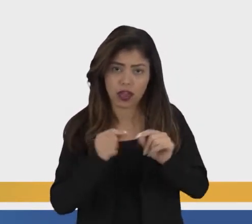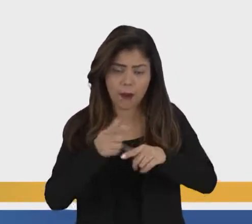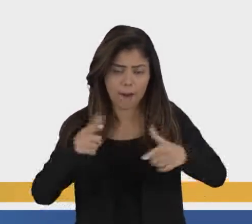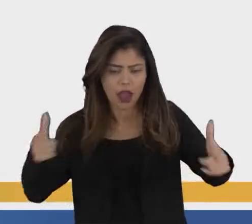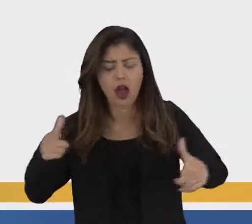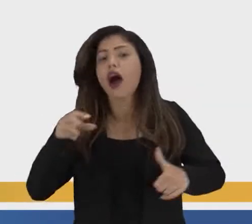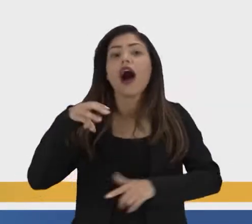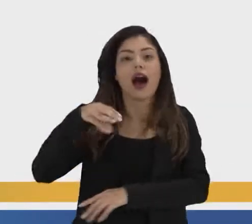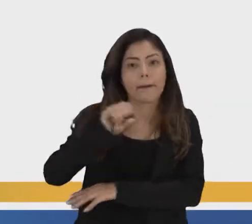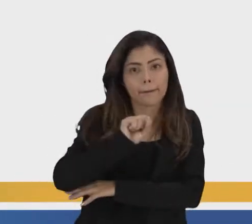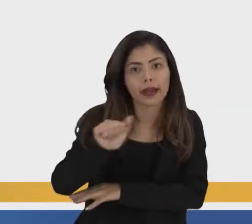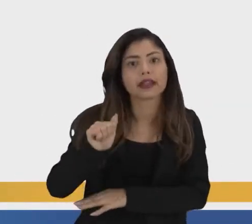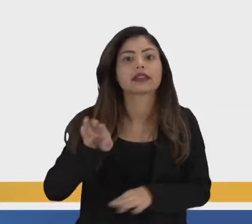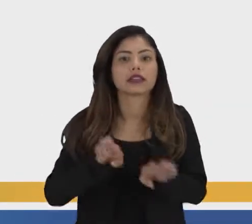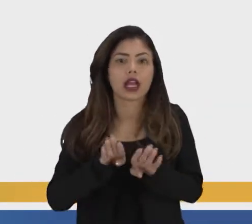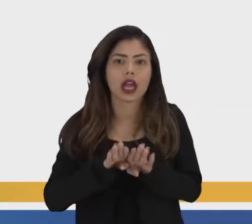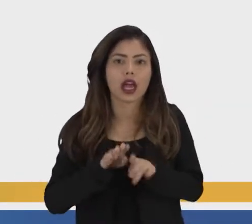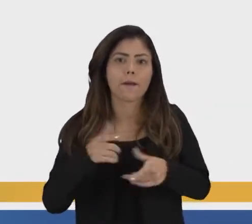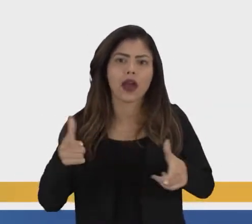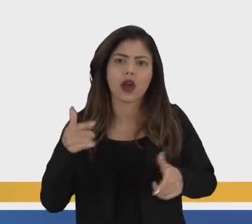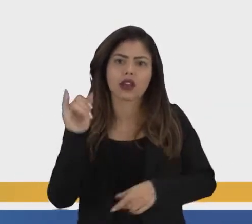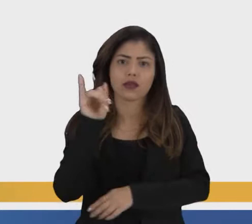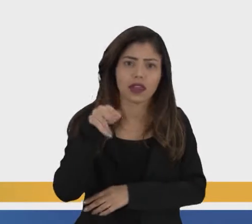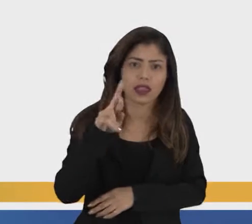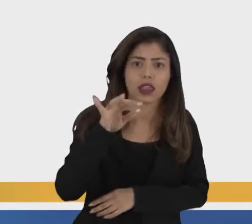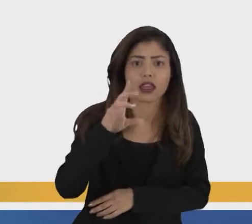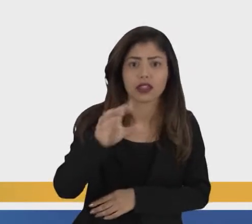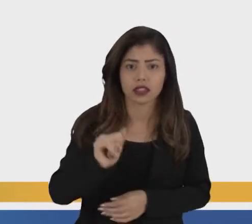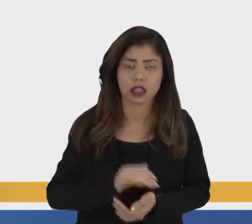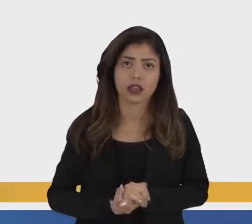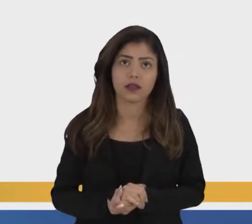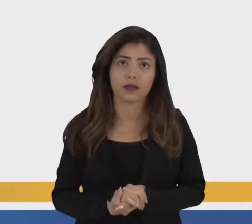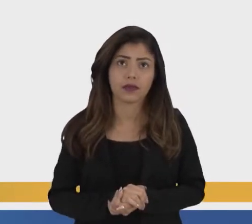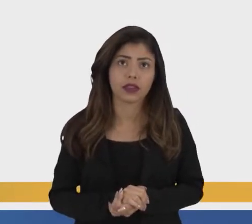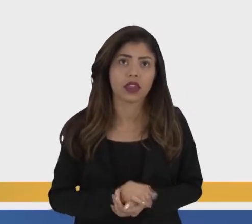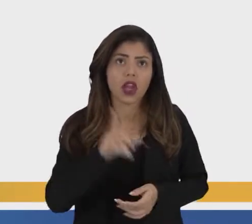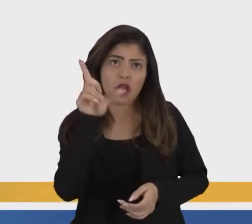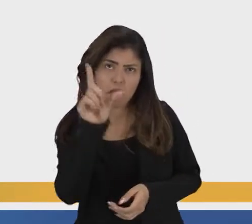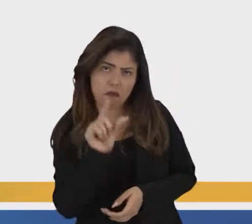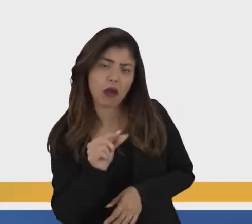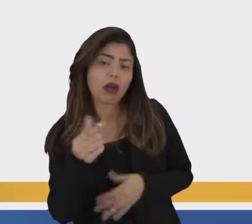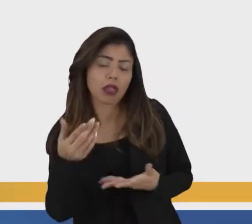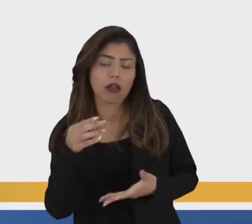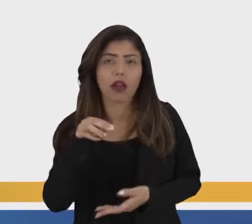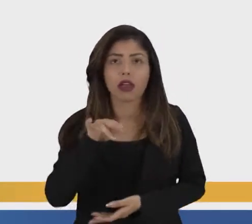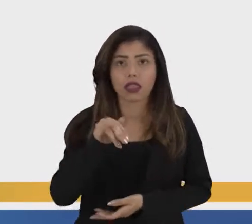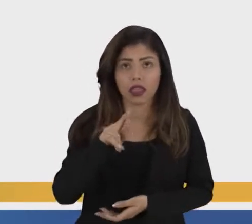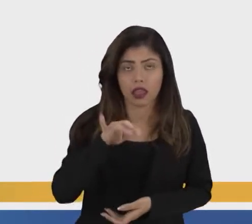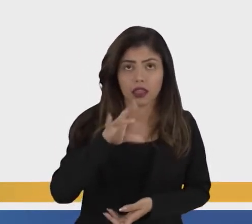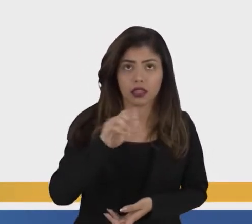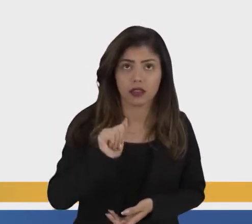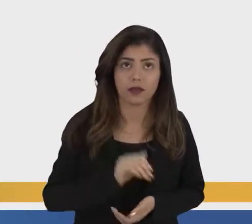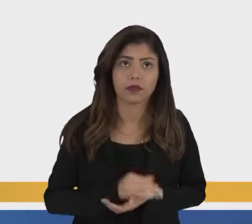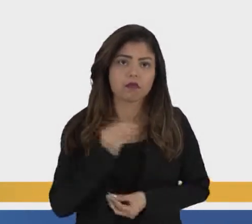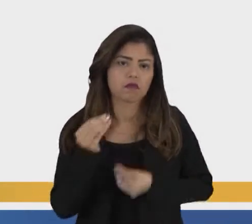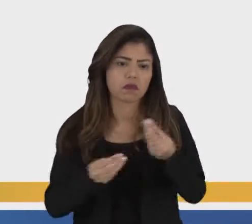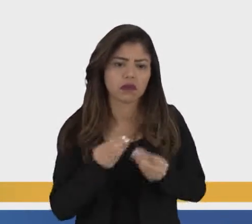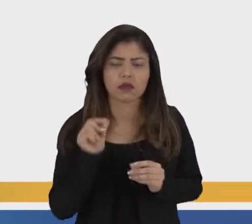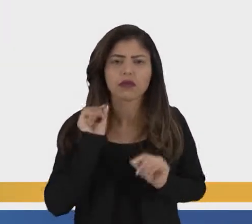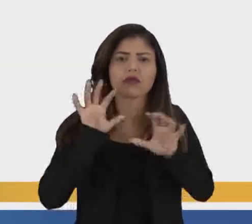a massa de um corpo, maior a sua inércia. E quanto menor a massa de um corpo, menor a sua inércia. Como